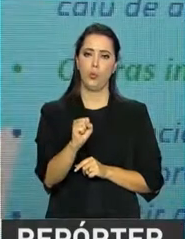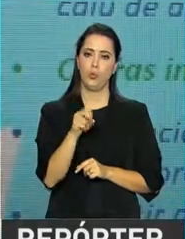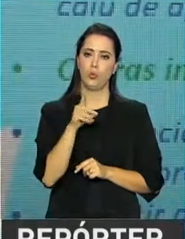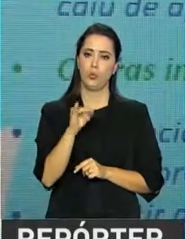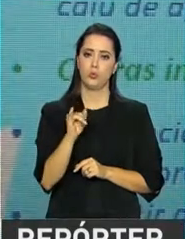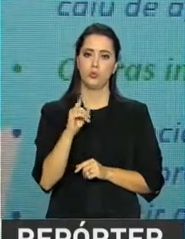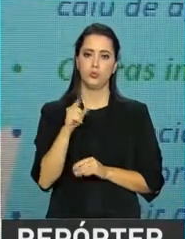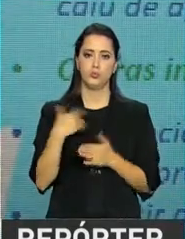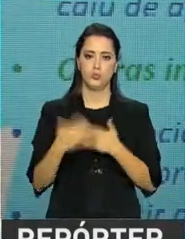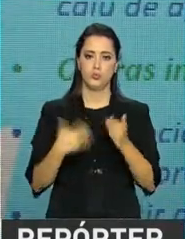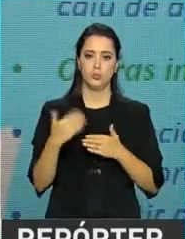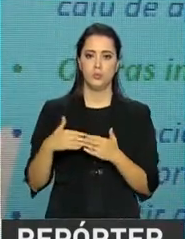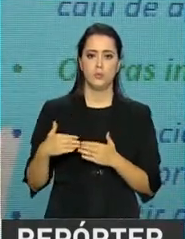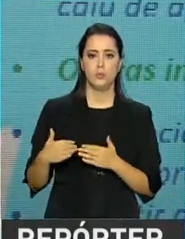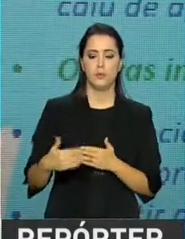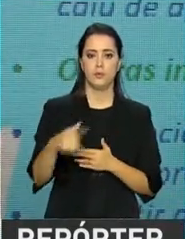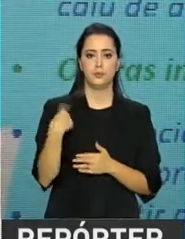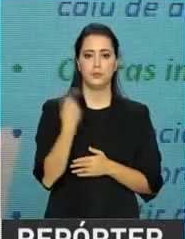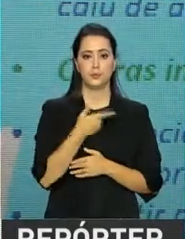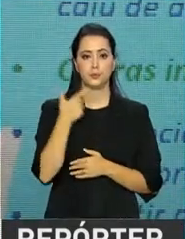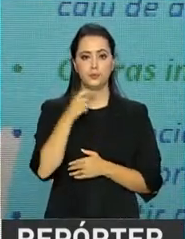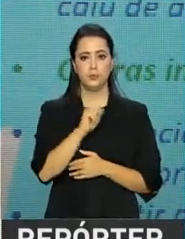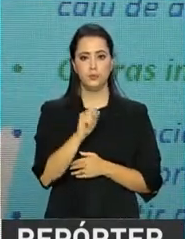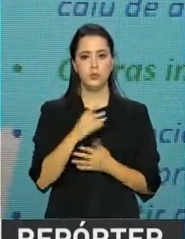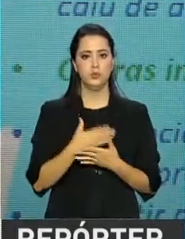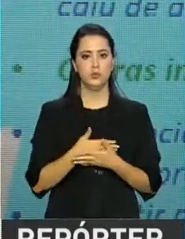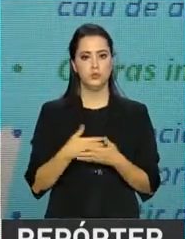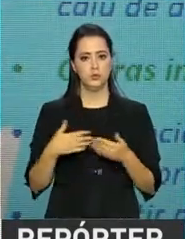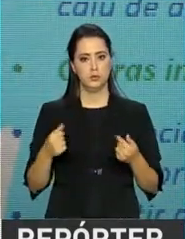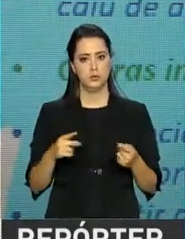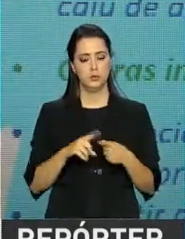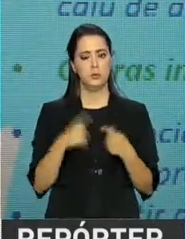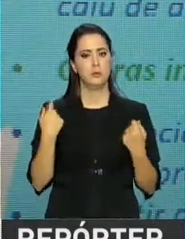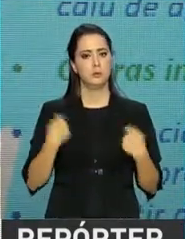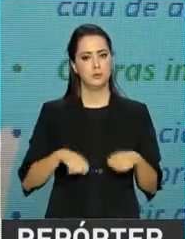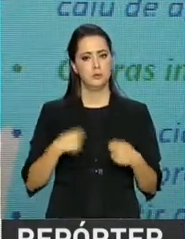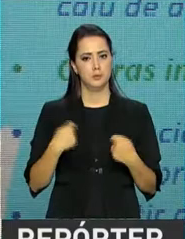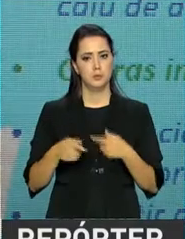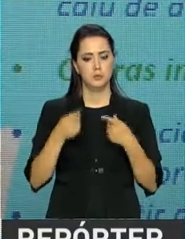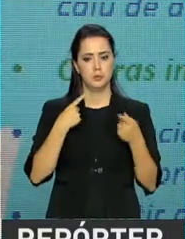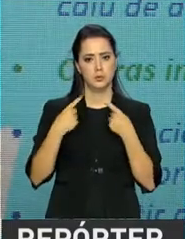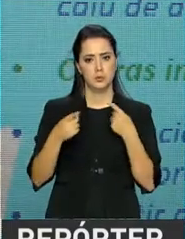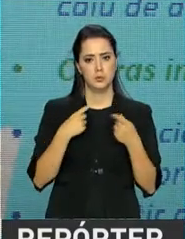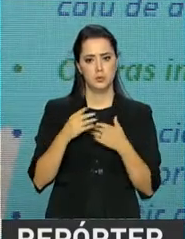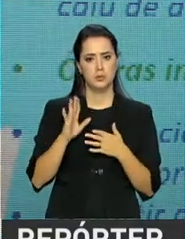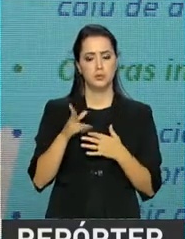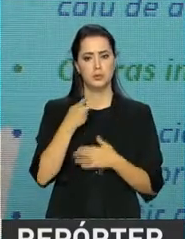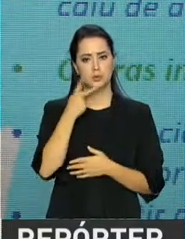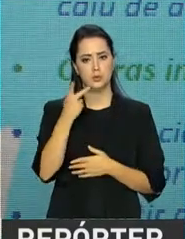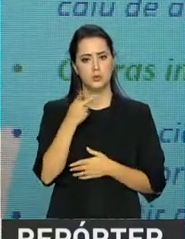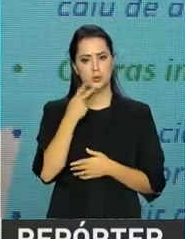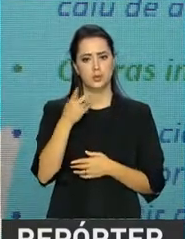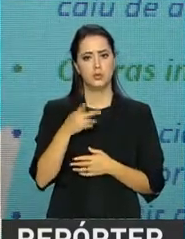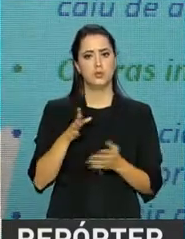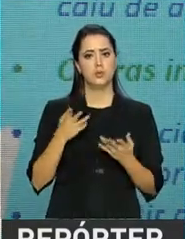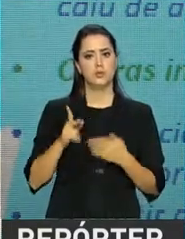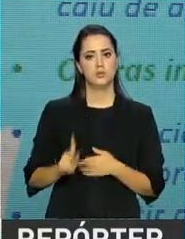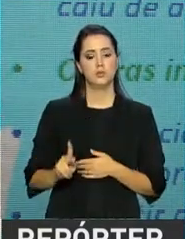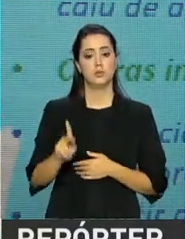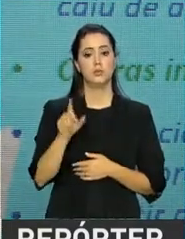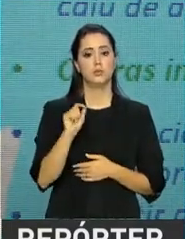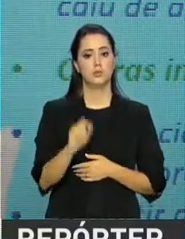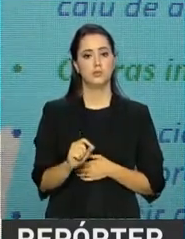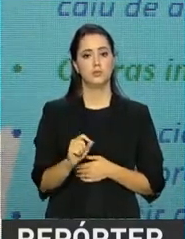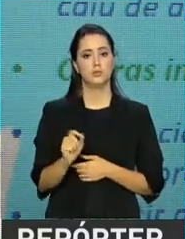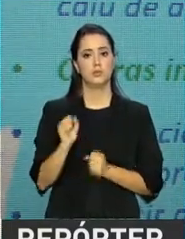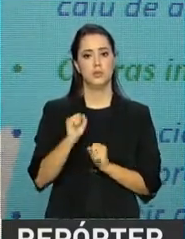de gigante que nós damos que ainda queremos melhorar mas indiscutivelmente já estamos falando dialogando com algo que